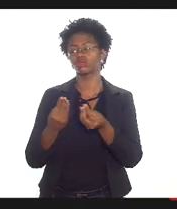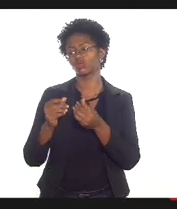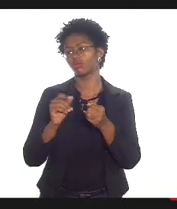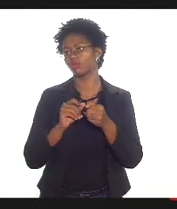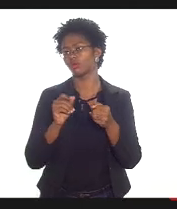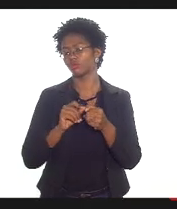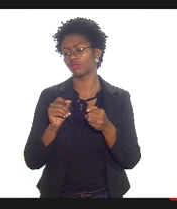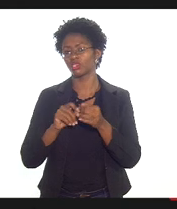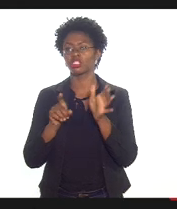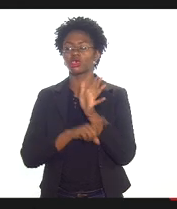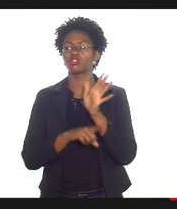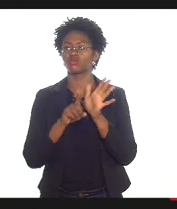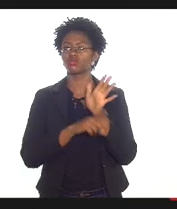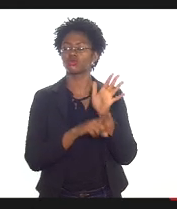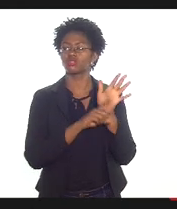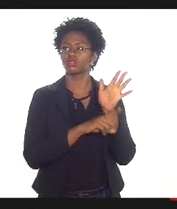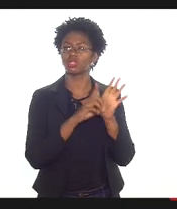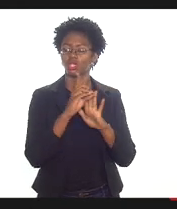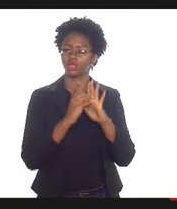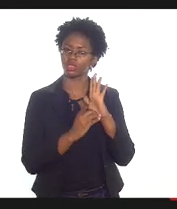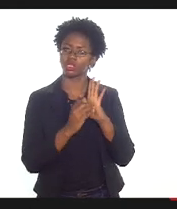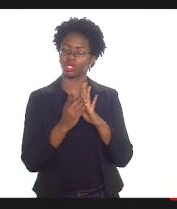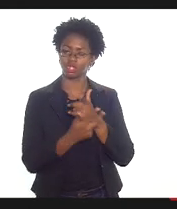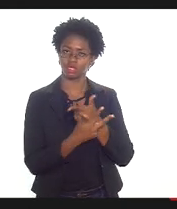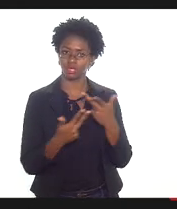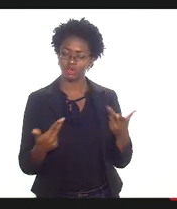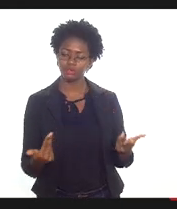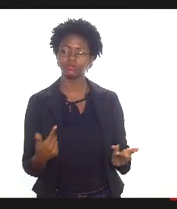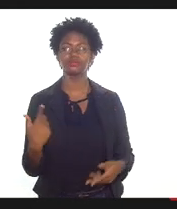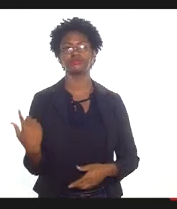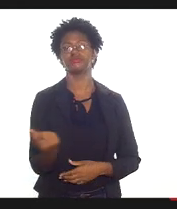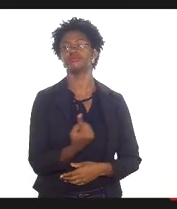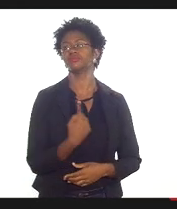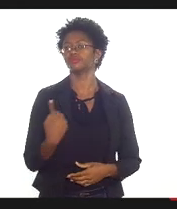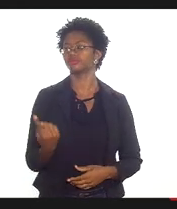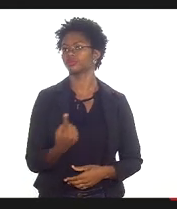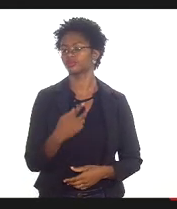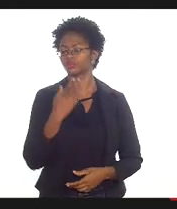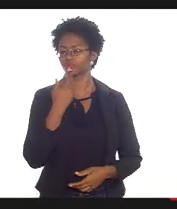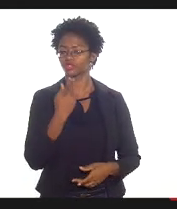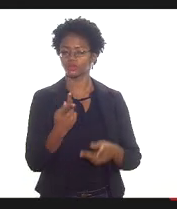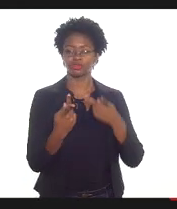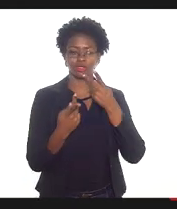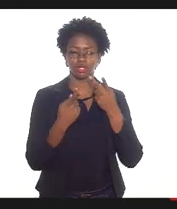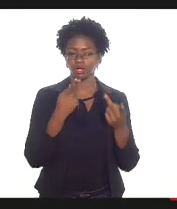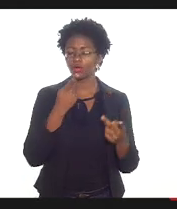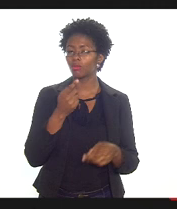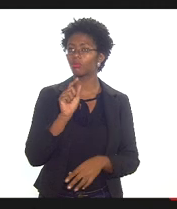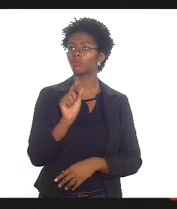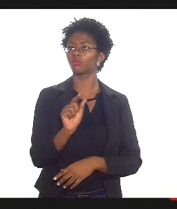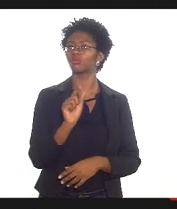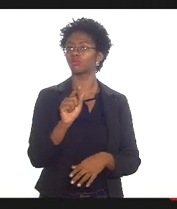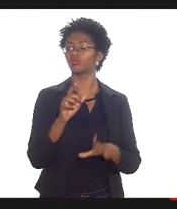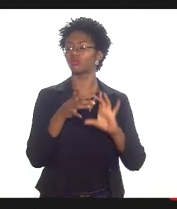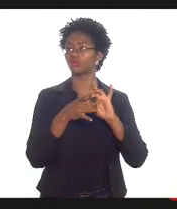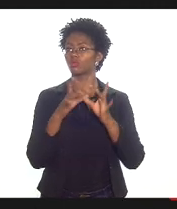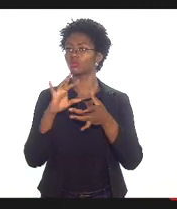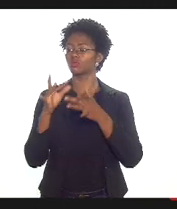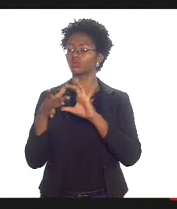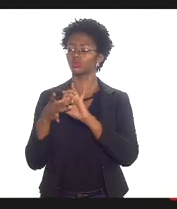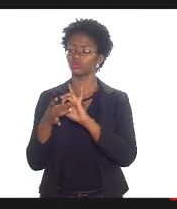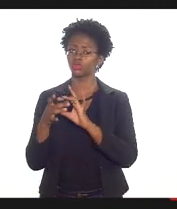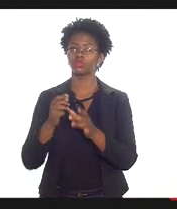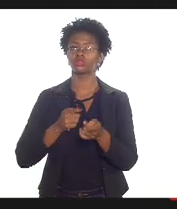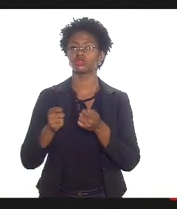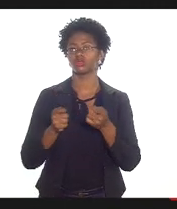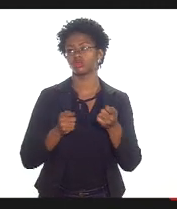essas deduções, esses decretos, e nós vamos abordar um pouco do contexto econômico onde nós estamos, que eu acho que é importante a